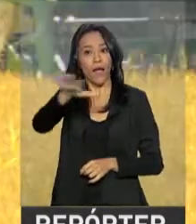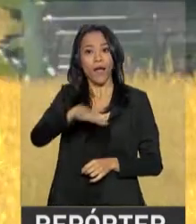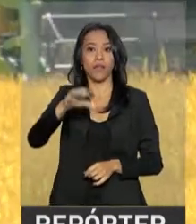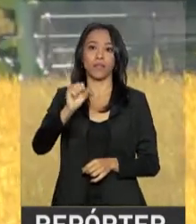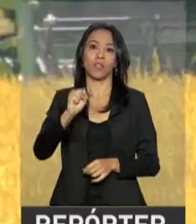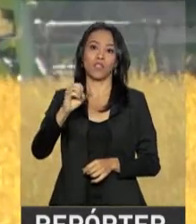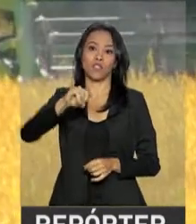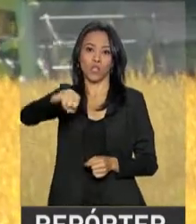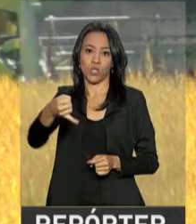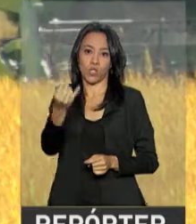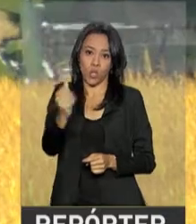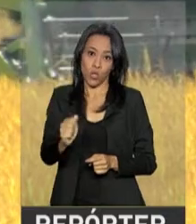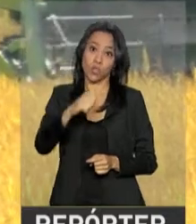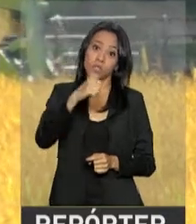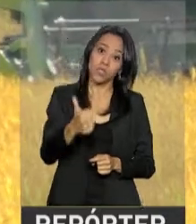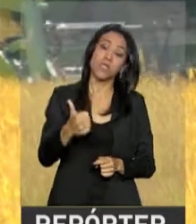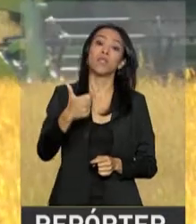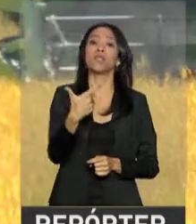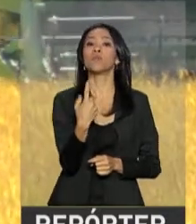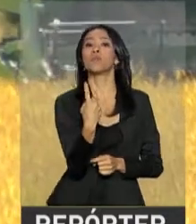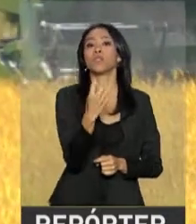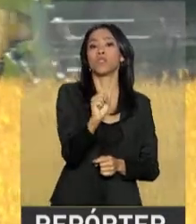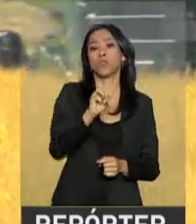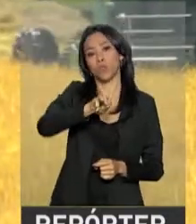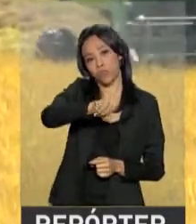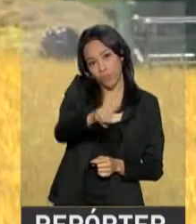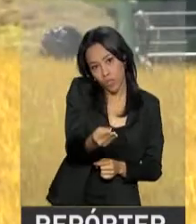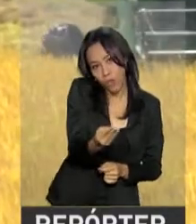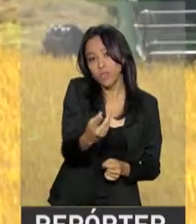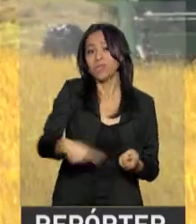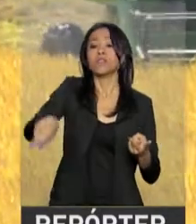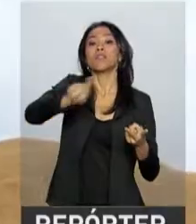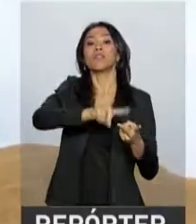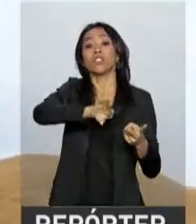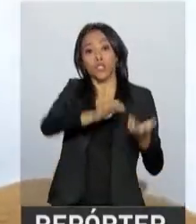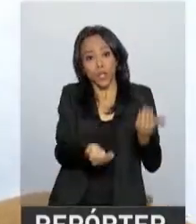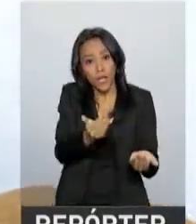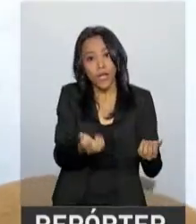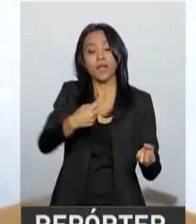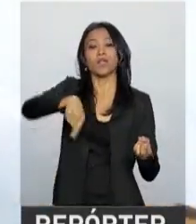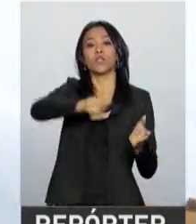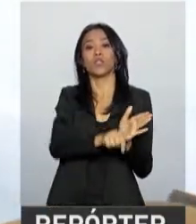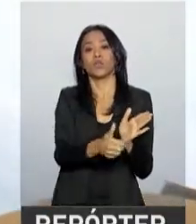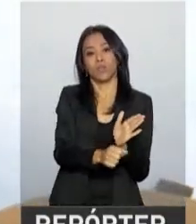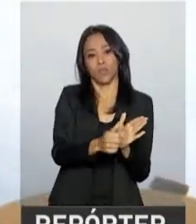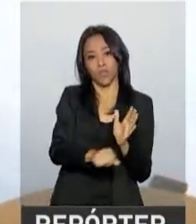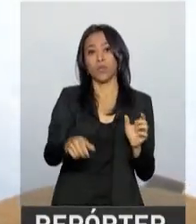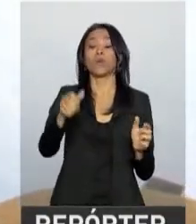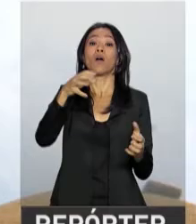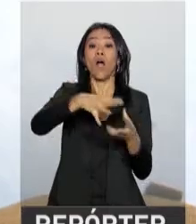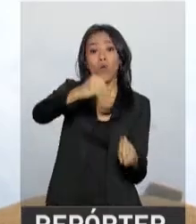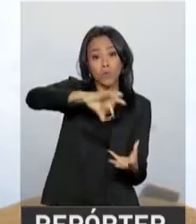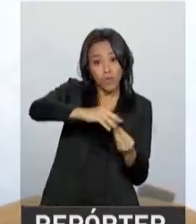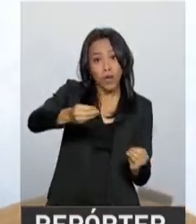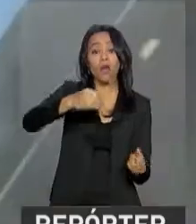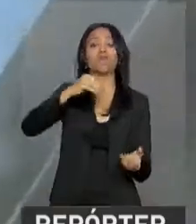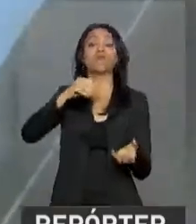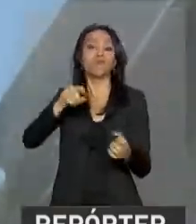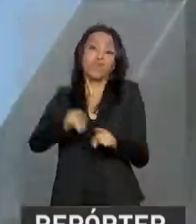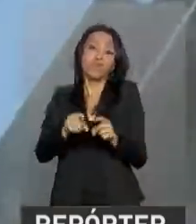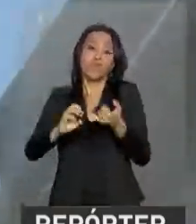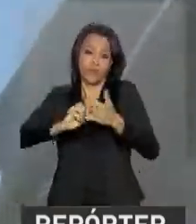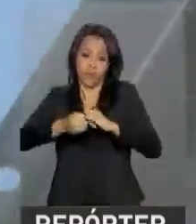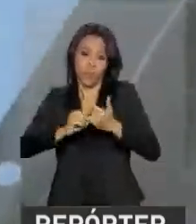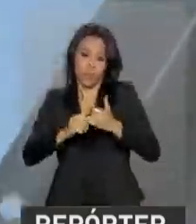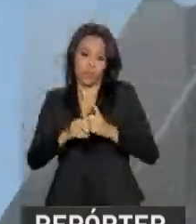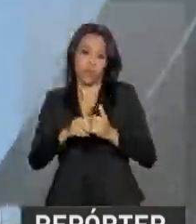com 118 milhões de toneladas eo milho algodão e feijão também registram aumento na produção em relação à